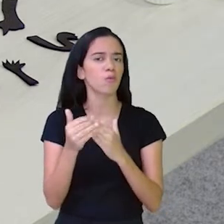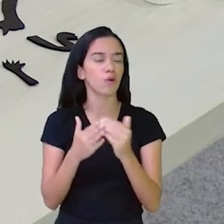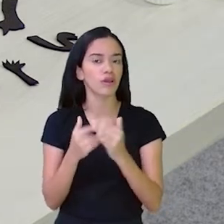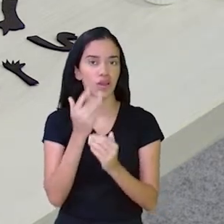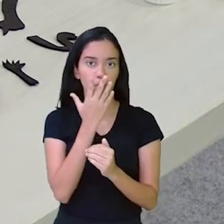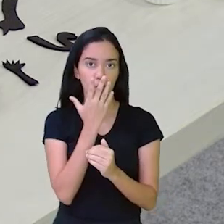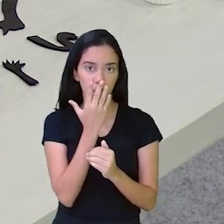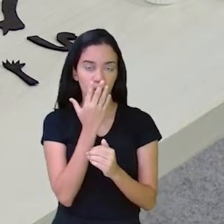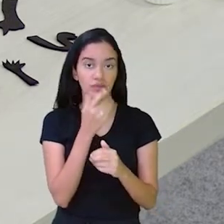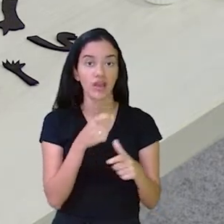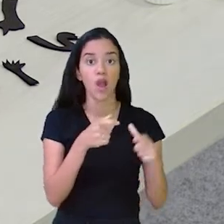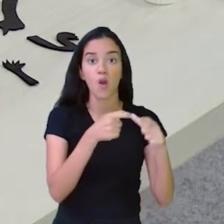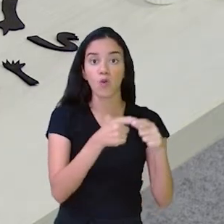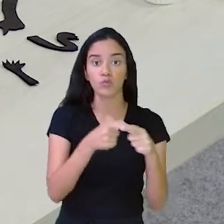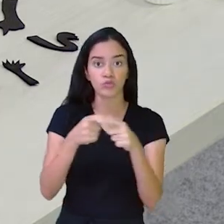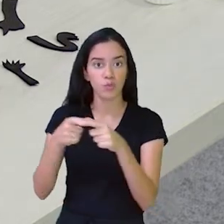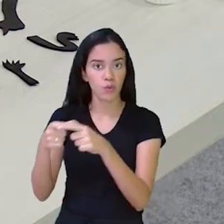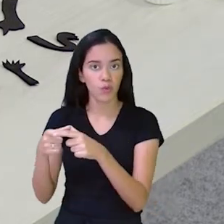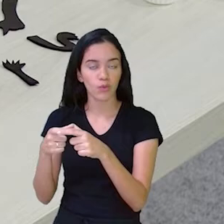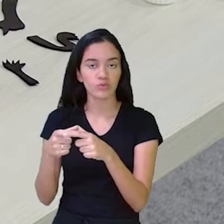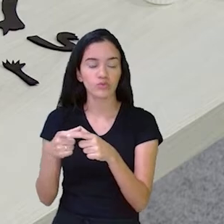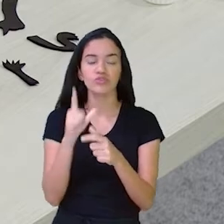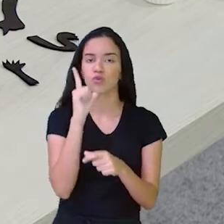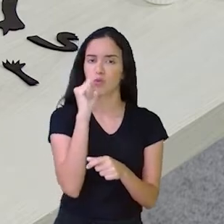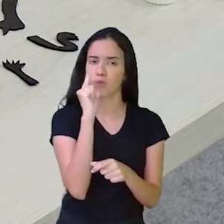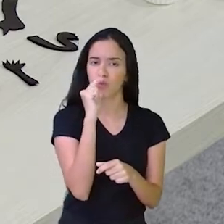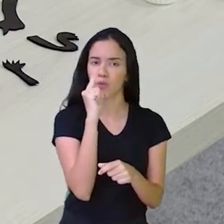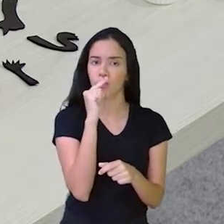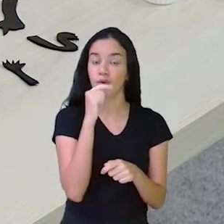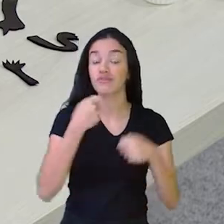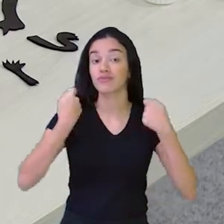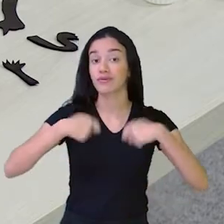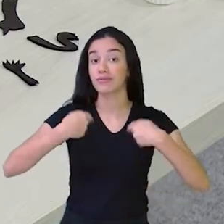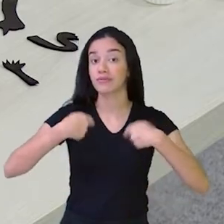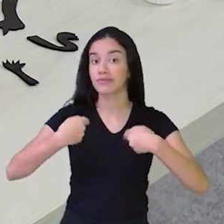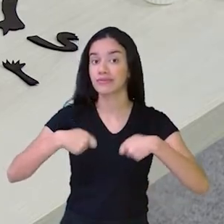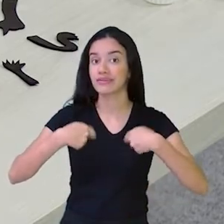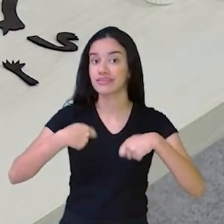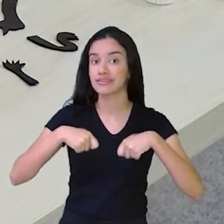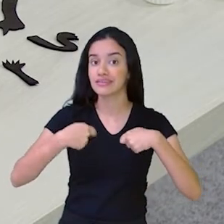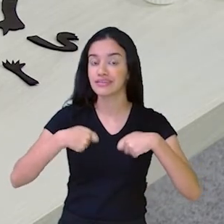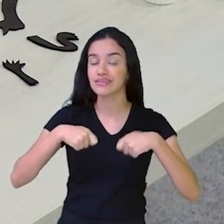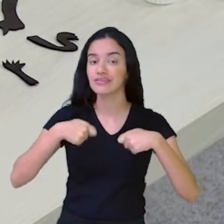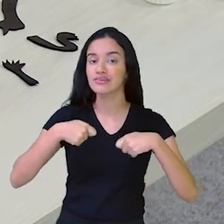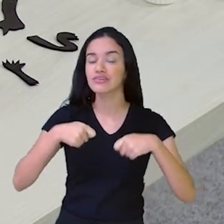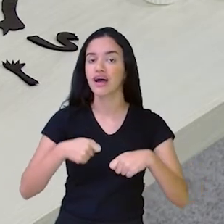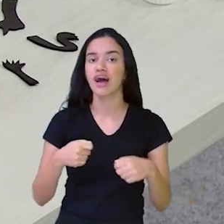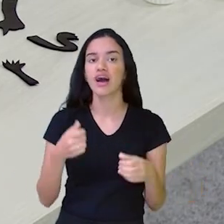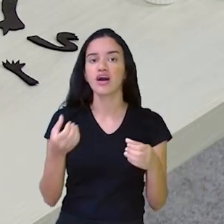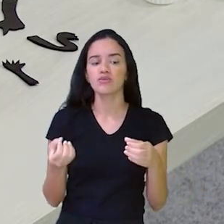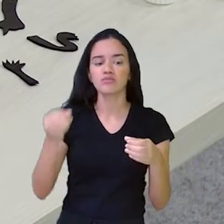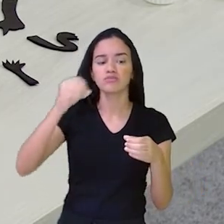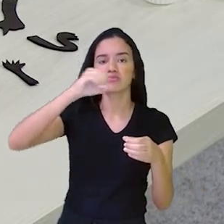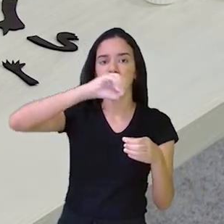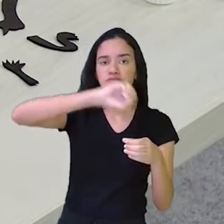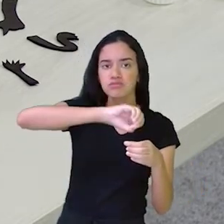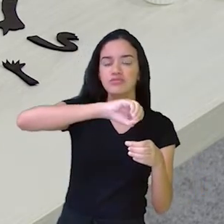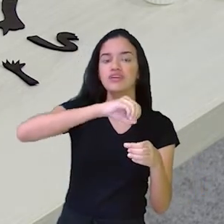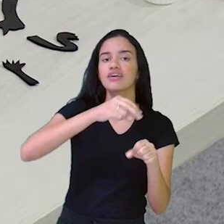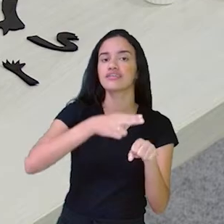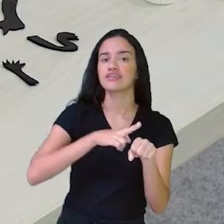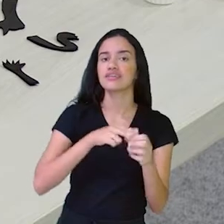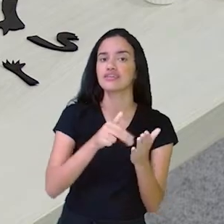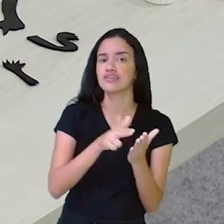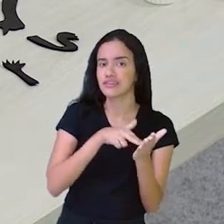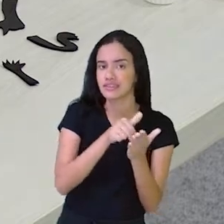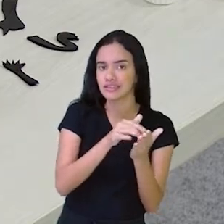com água, um pouquinho só de água que a gente vai precisar diluir essa tinta daqui a pouco, tá?